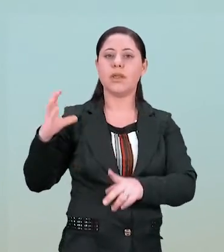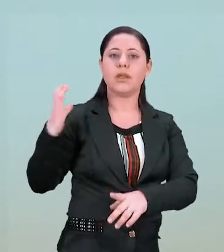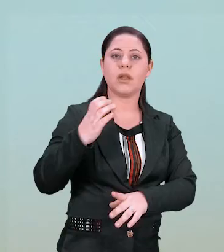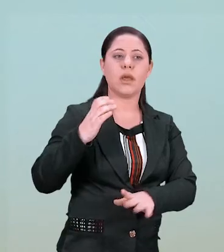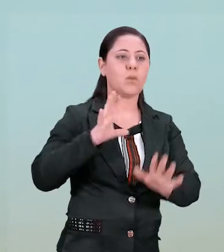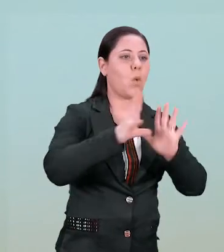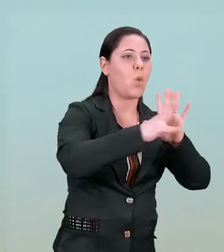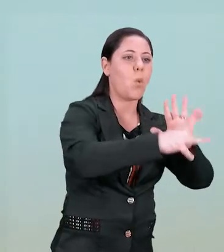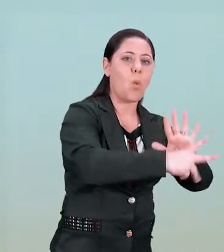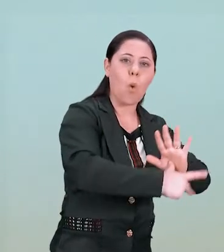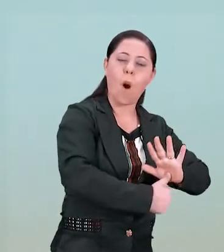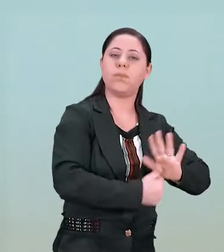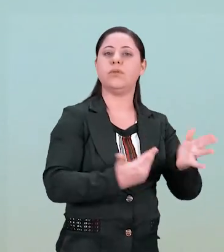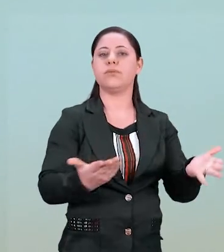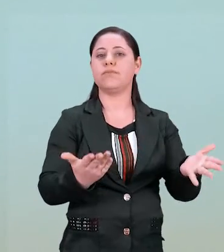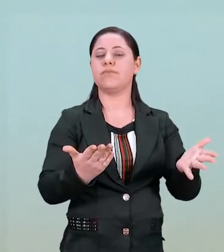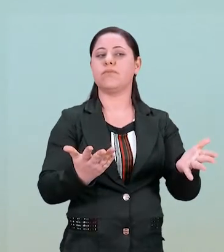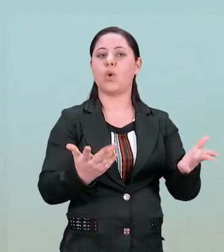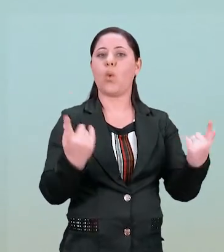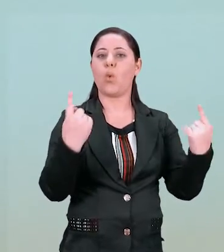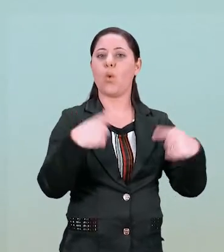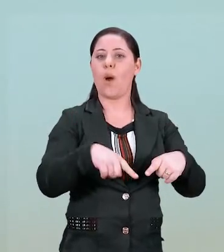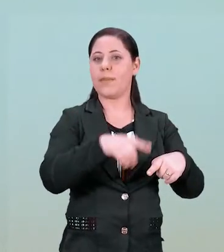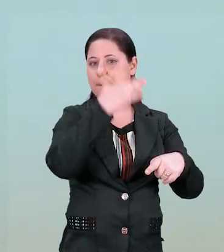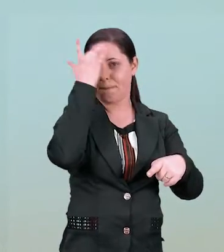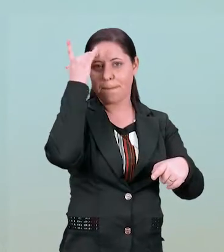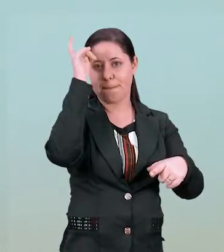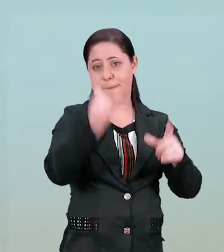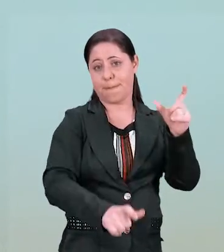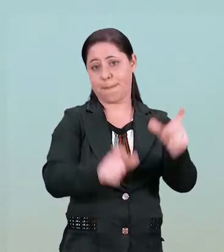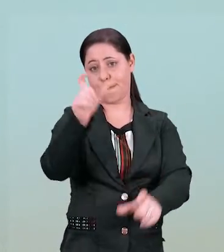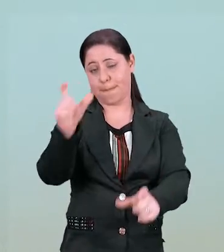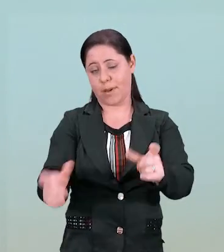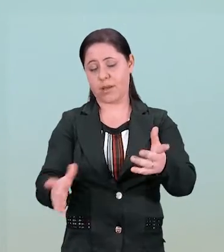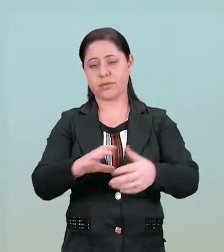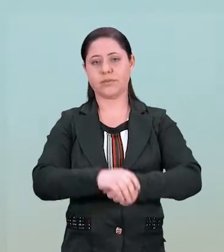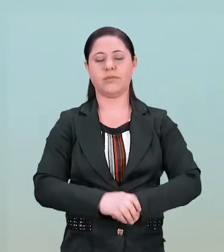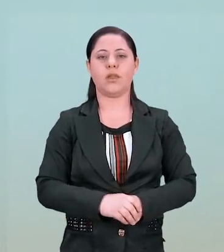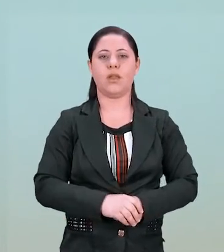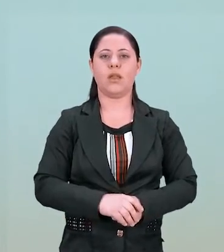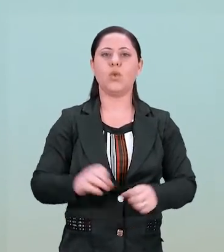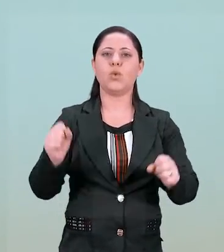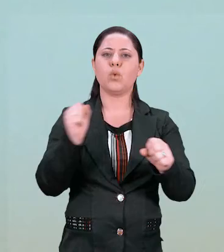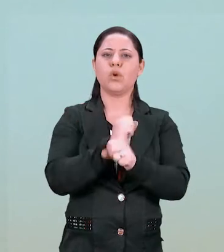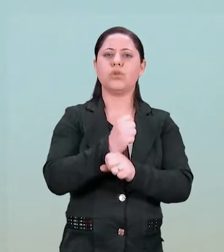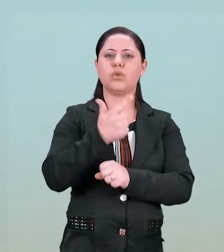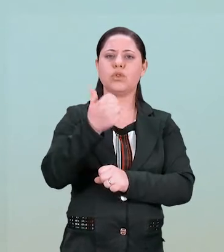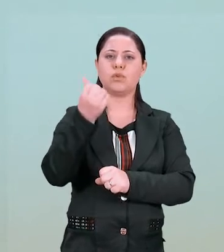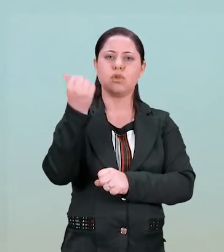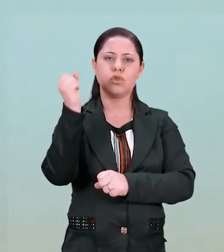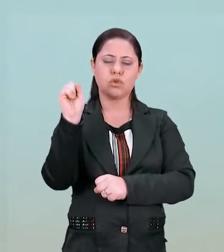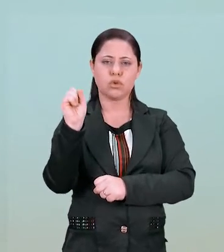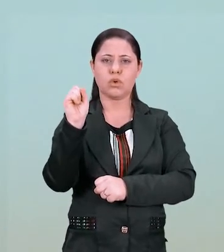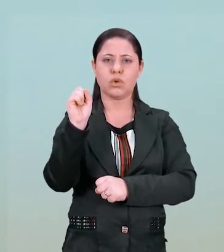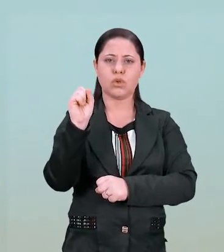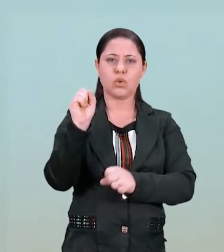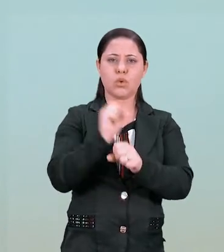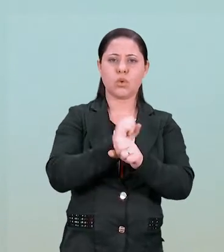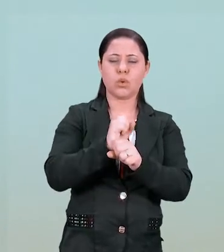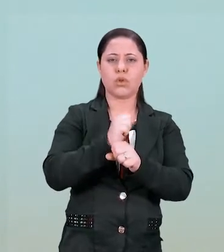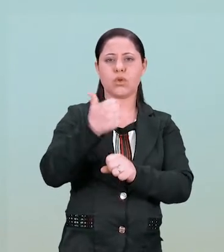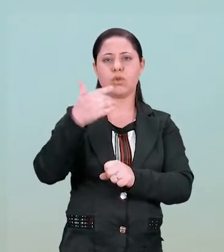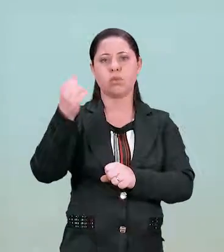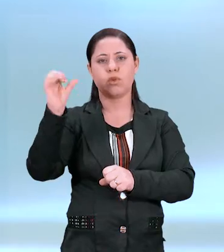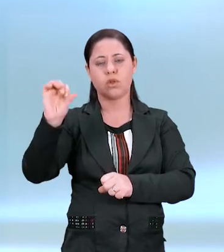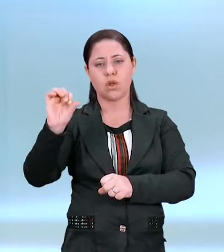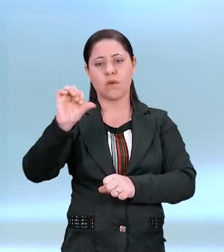patrimônio. E nós, em 18 e 19, invertemos algumas ações